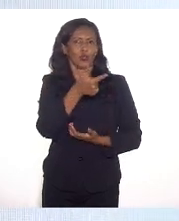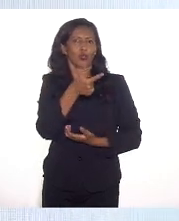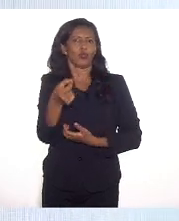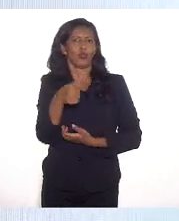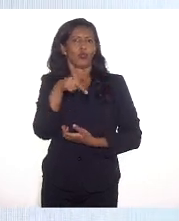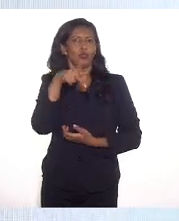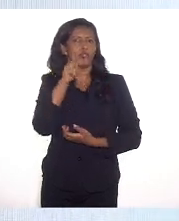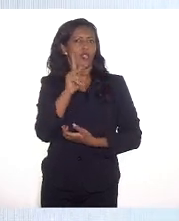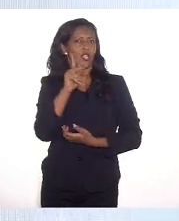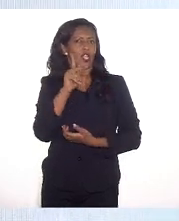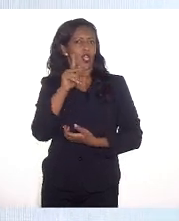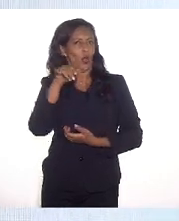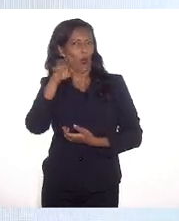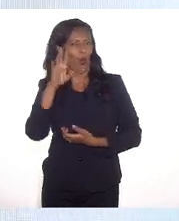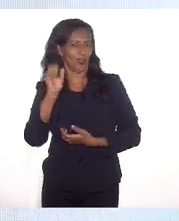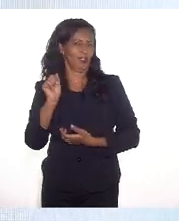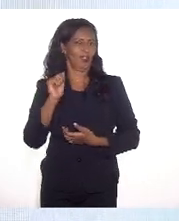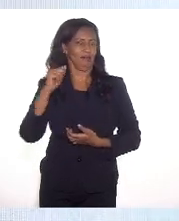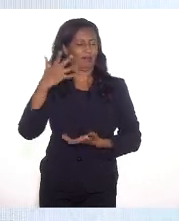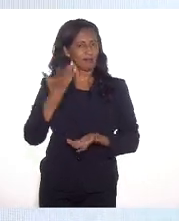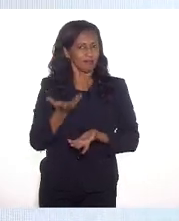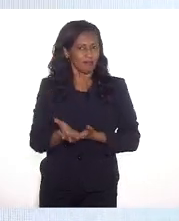quilowatts. Então, a gente precisa